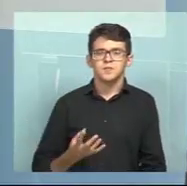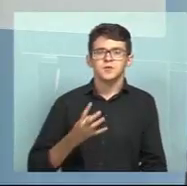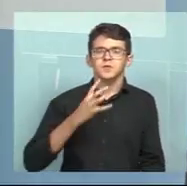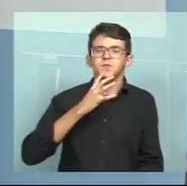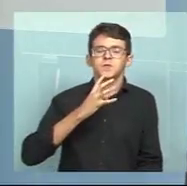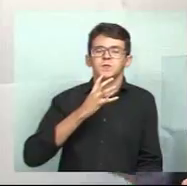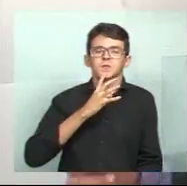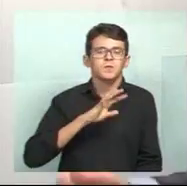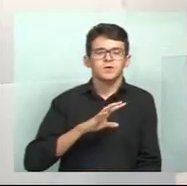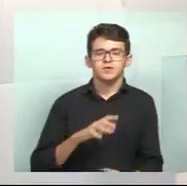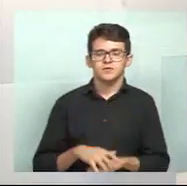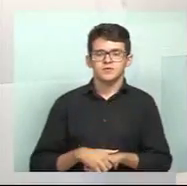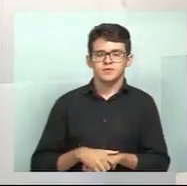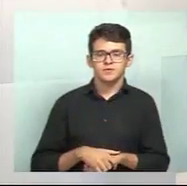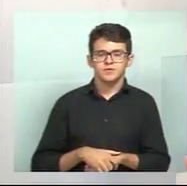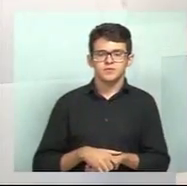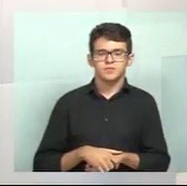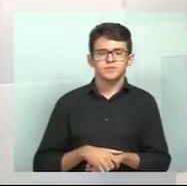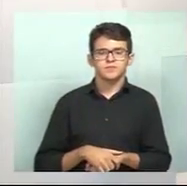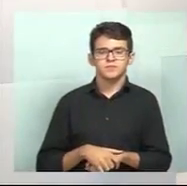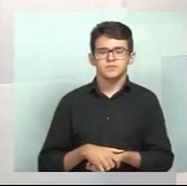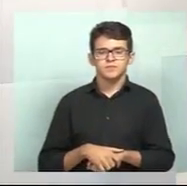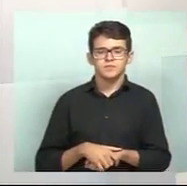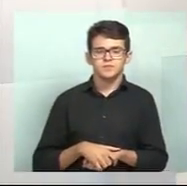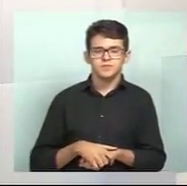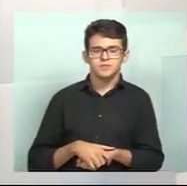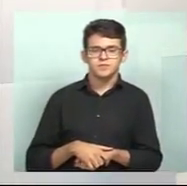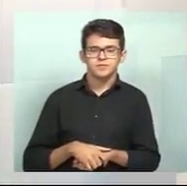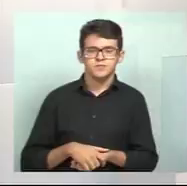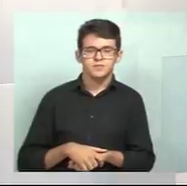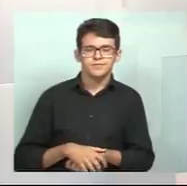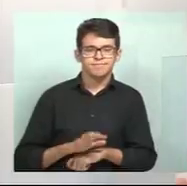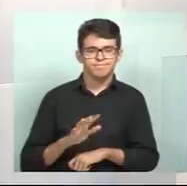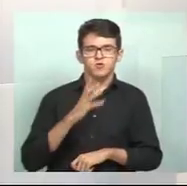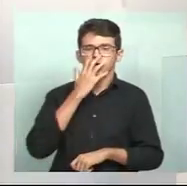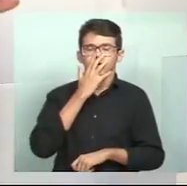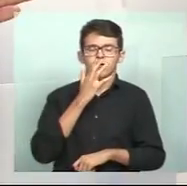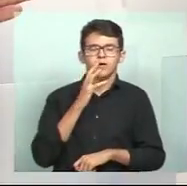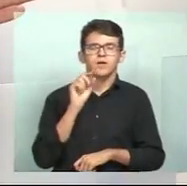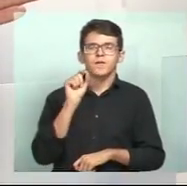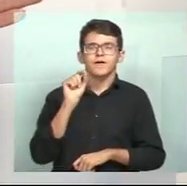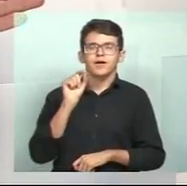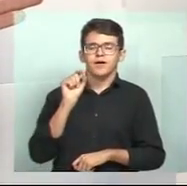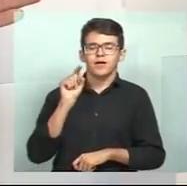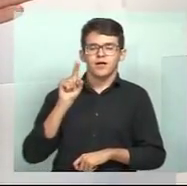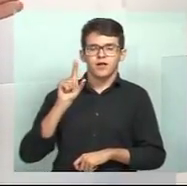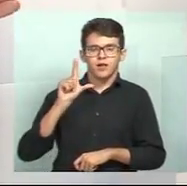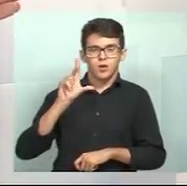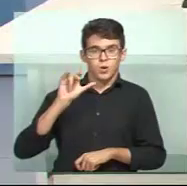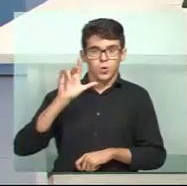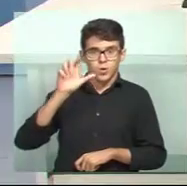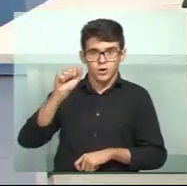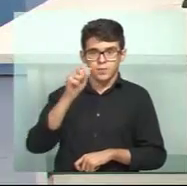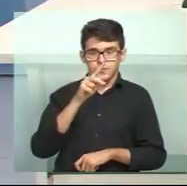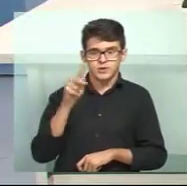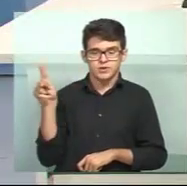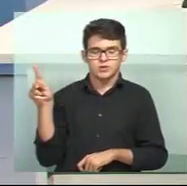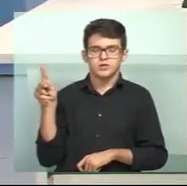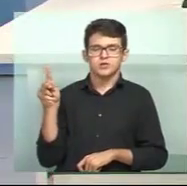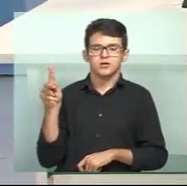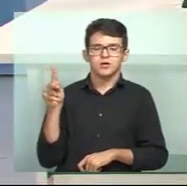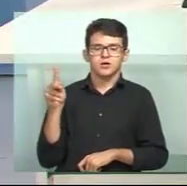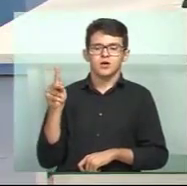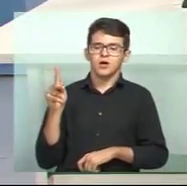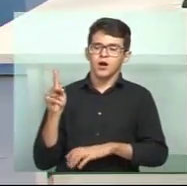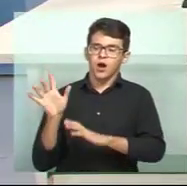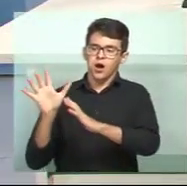assim, é igual o caso do Maluf, rouba, mas faz. Pronto. E a atitude, aí as pessoas vêm e criticam